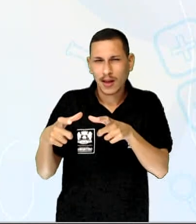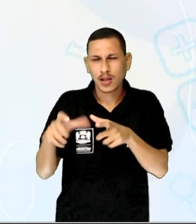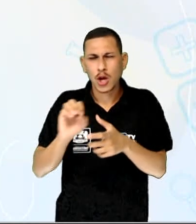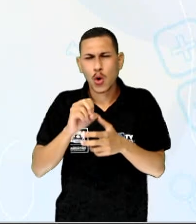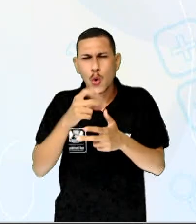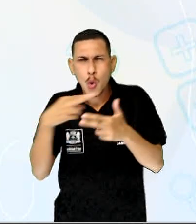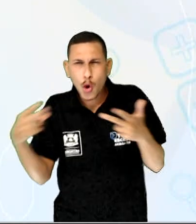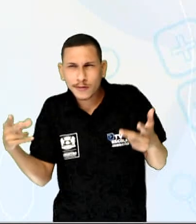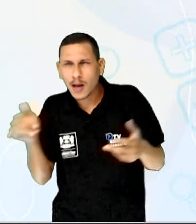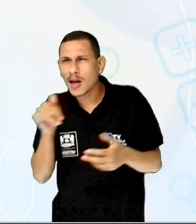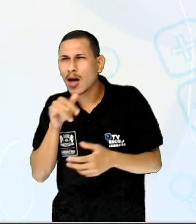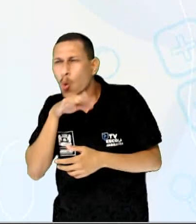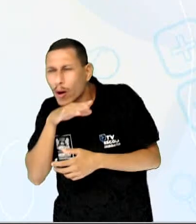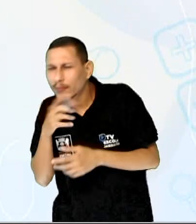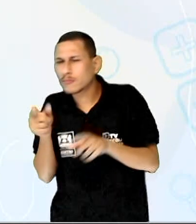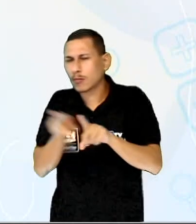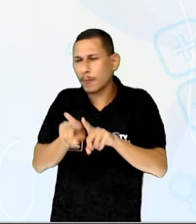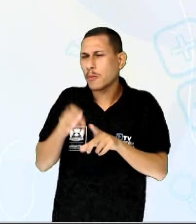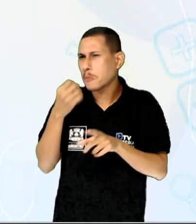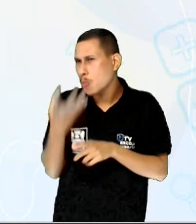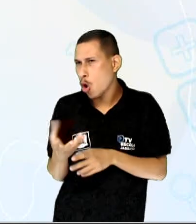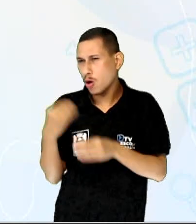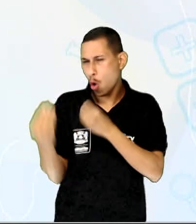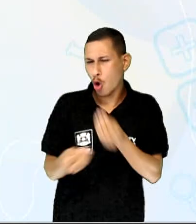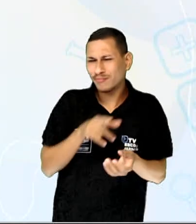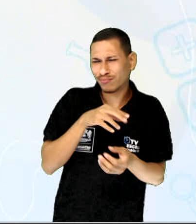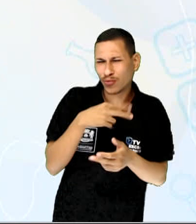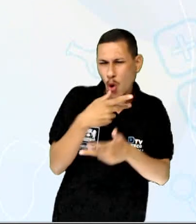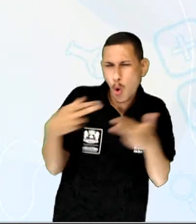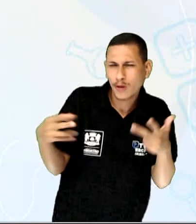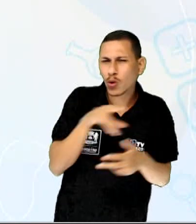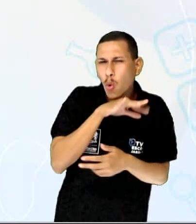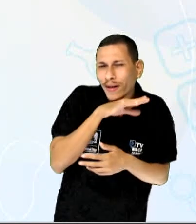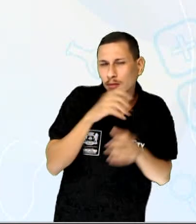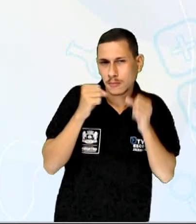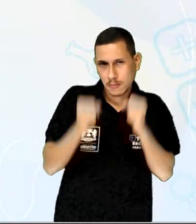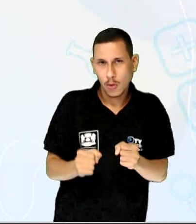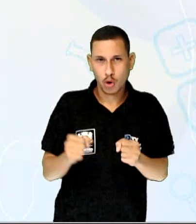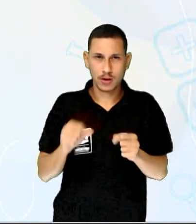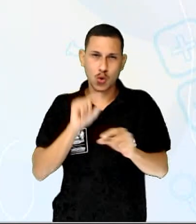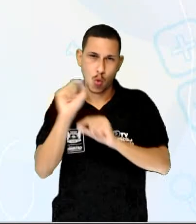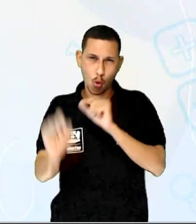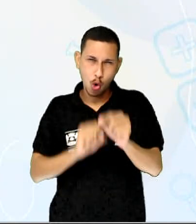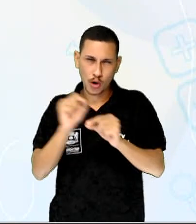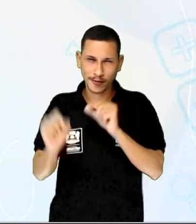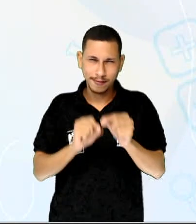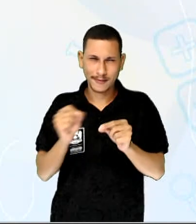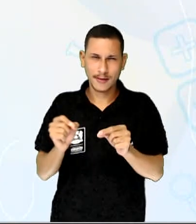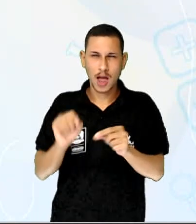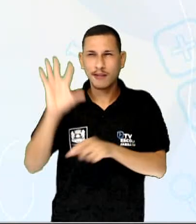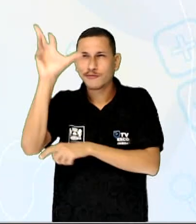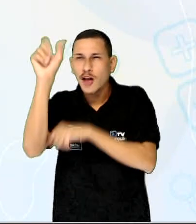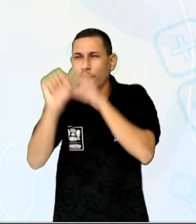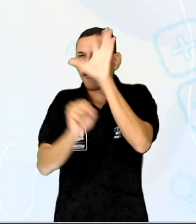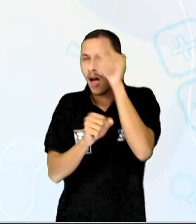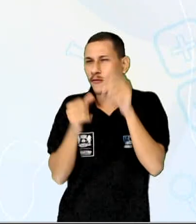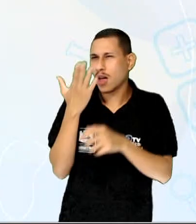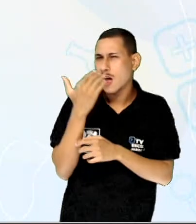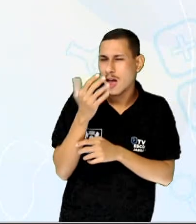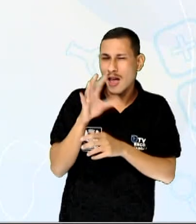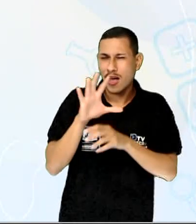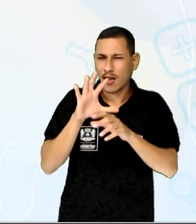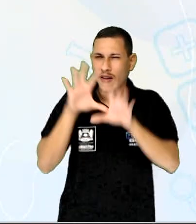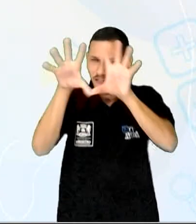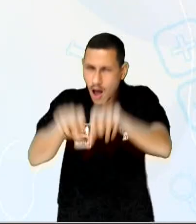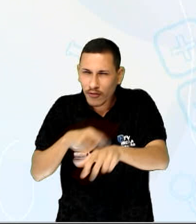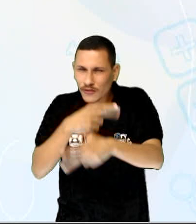e positivos. Como impacto negativos, nós podemos ter extinção das espécies, destruição de